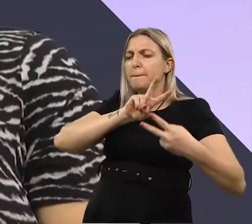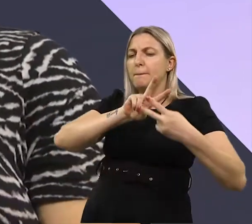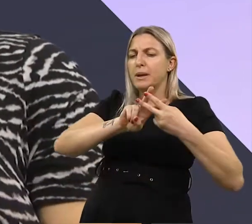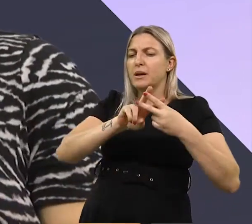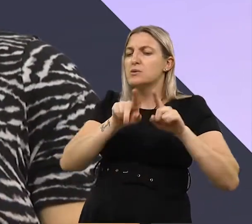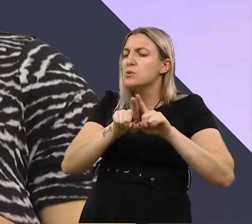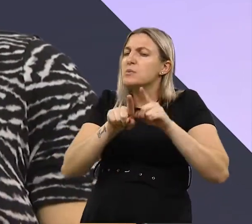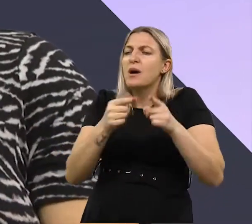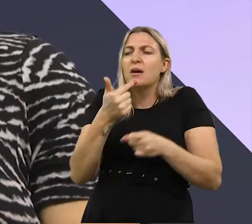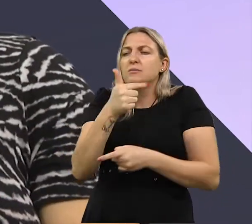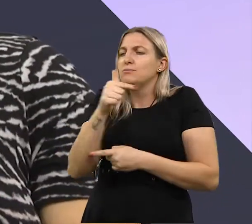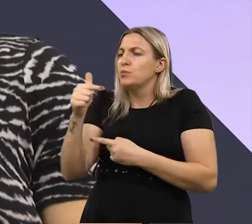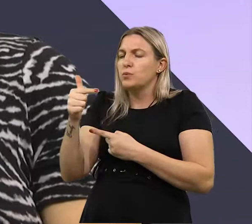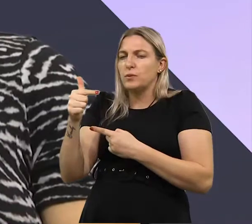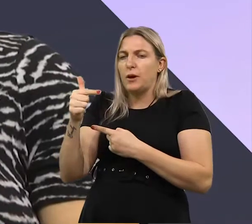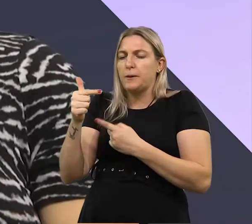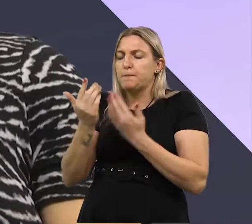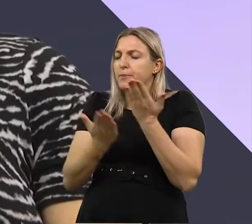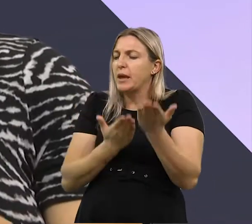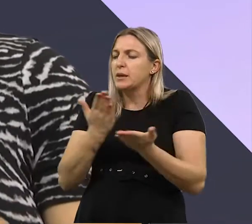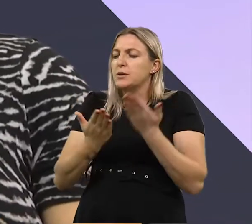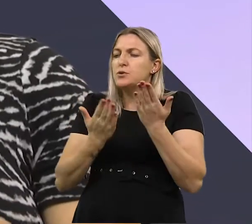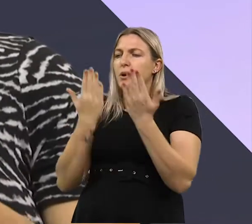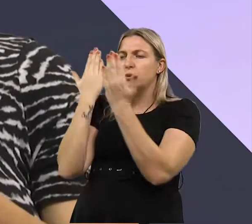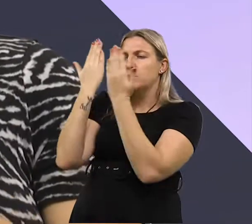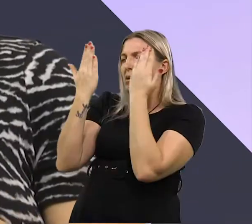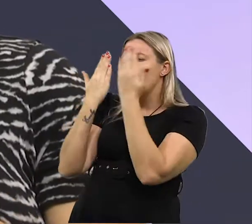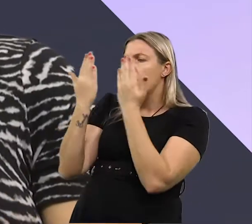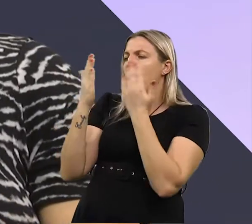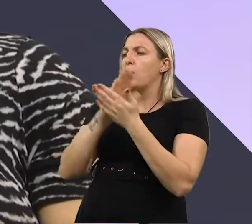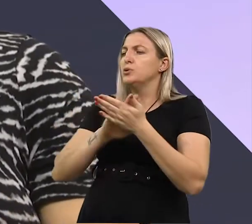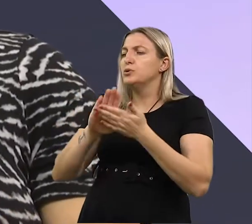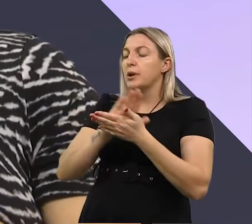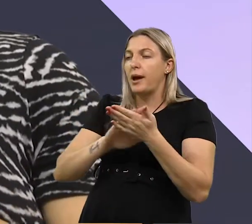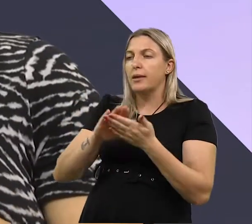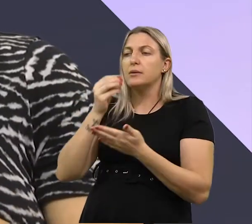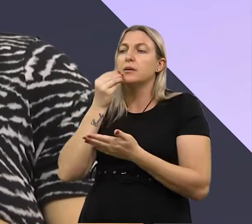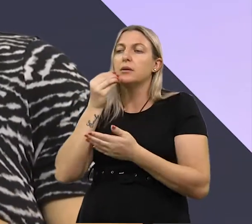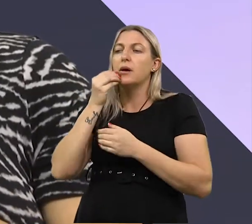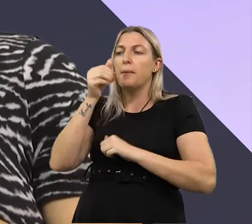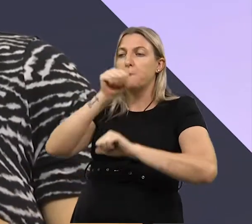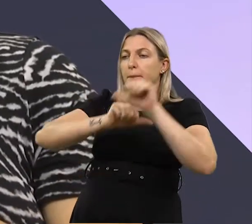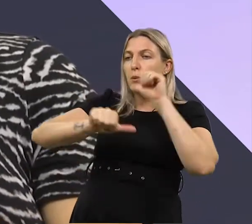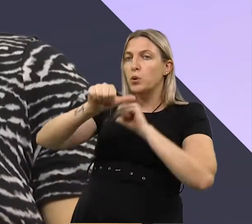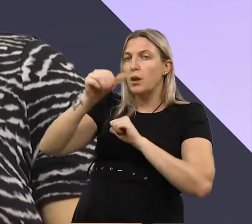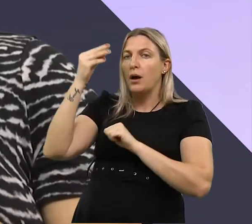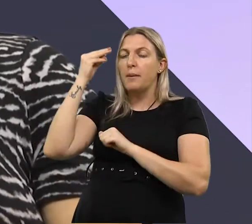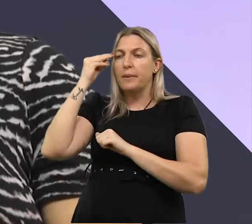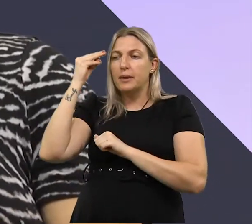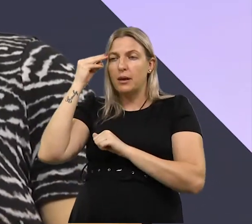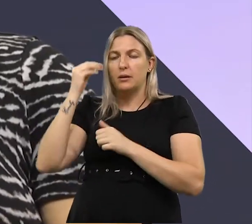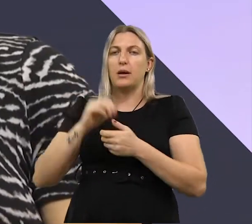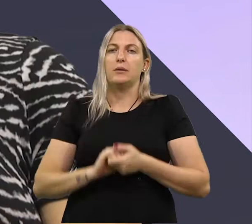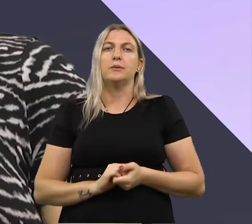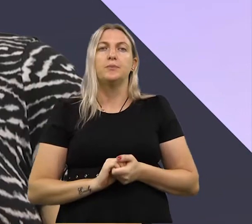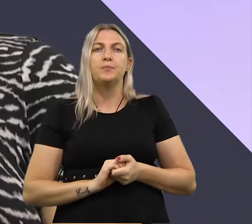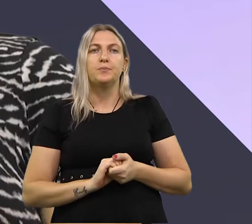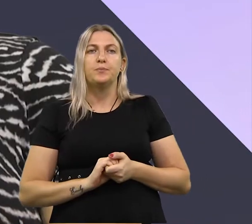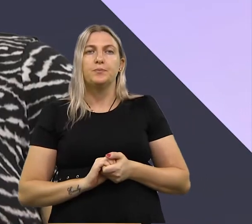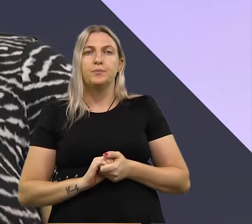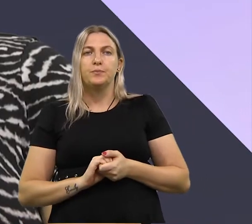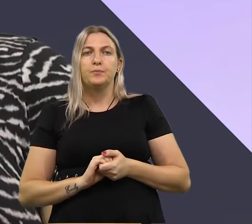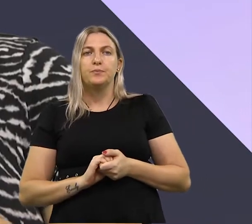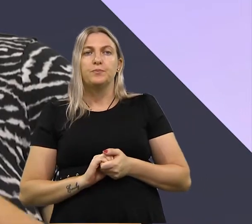nada que se faça para tentar reverter essa mentalidade, essa atitude. A rede que eu digo é